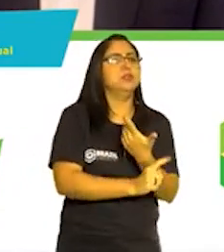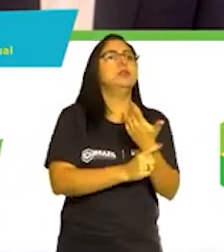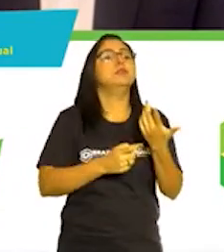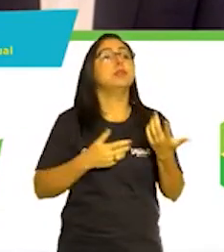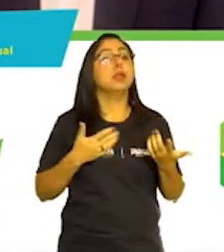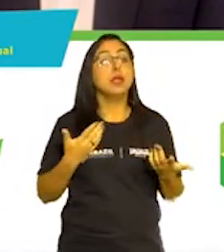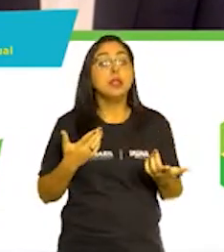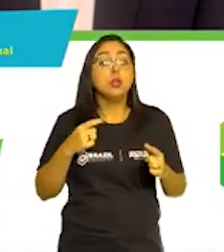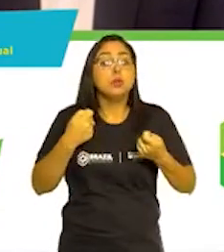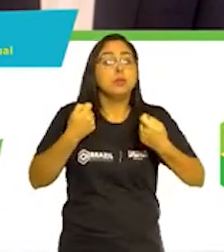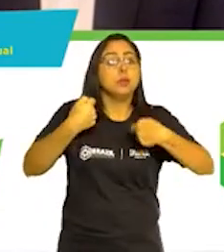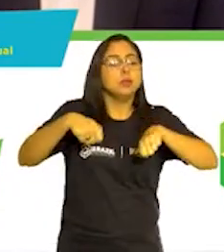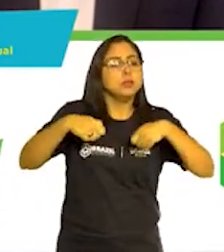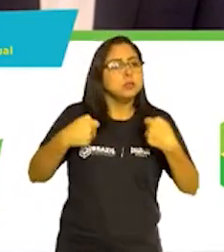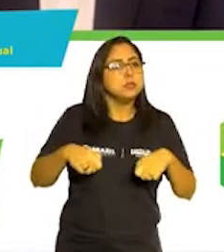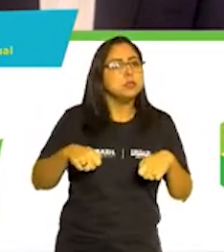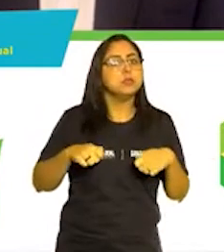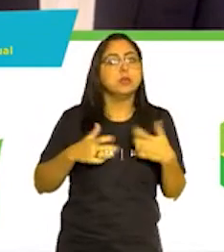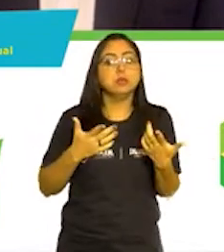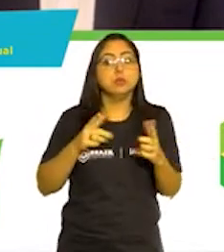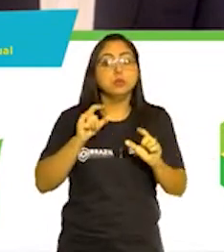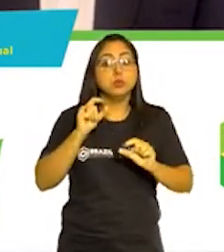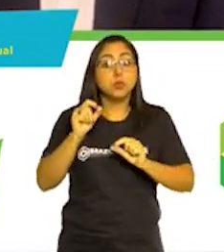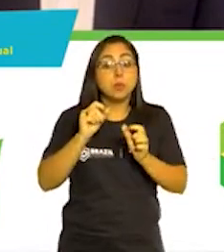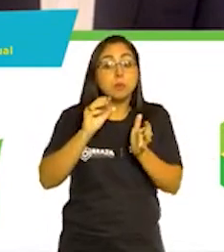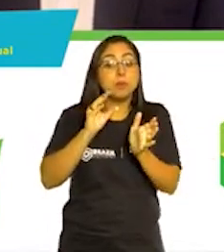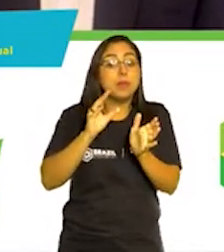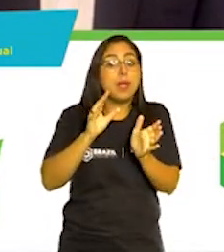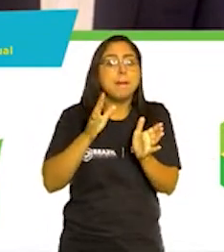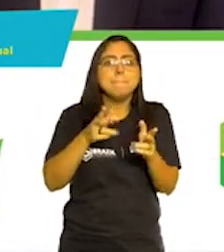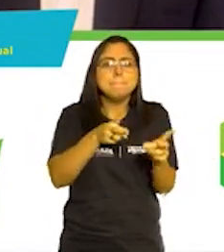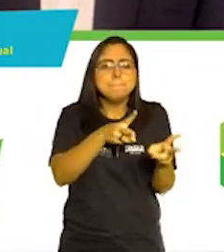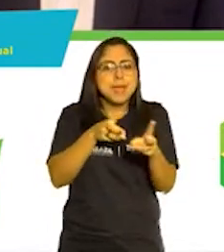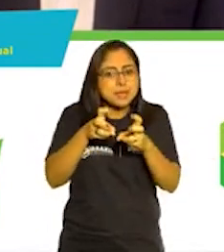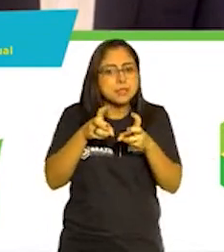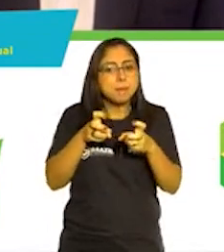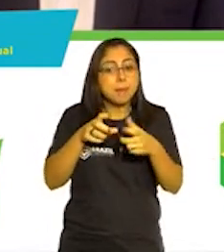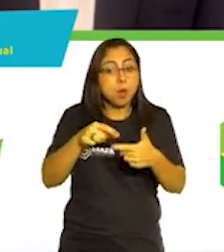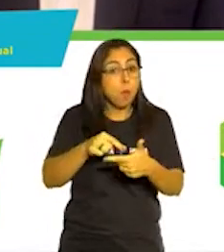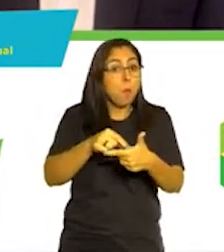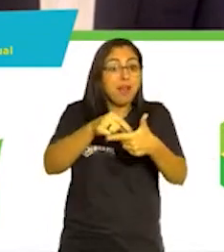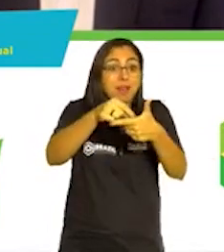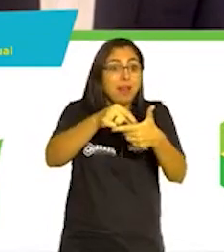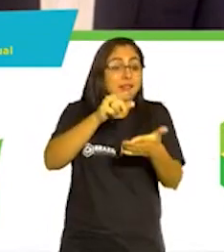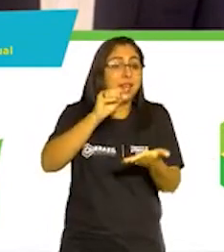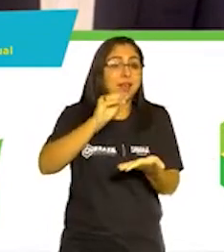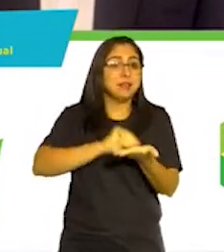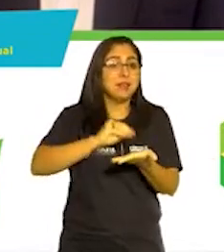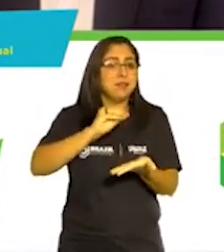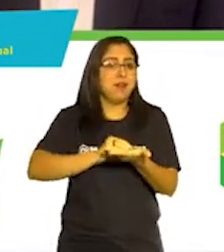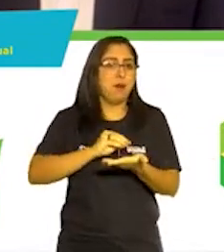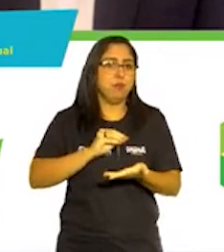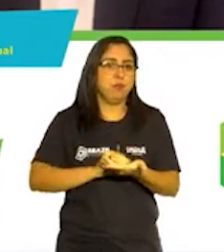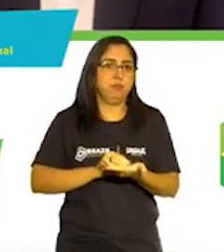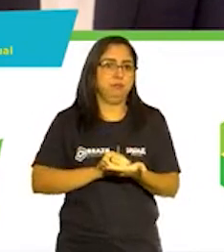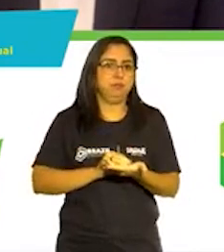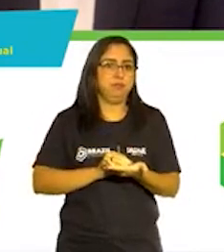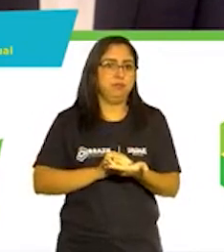exatamente pela falta de liderança, os parlamentares criando os seus